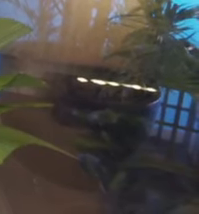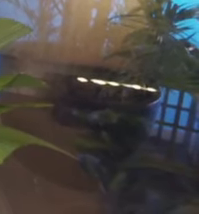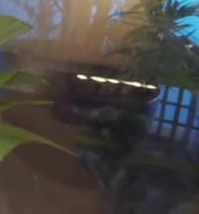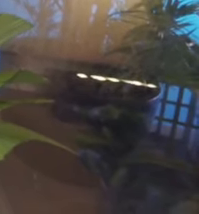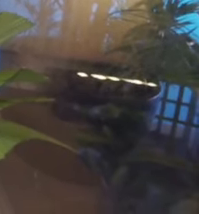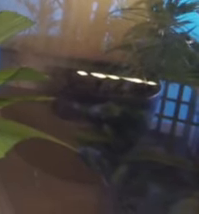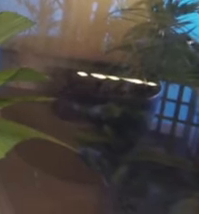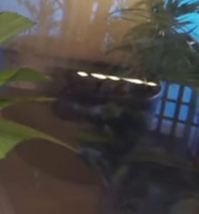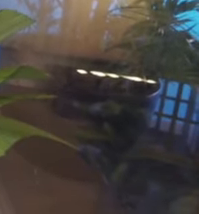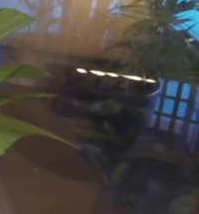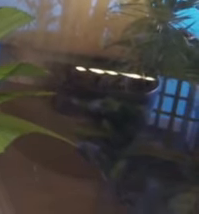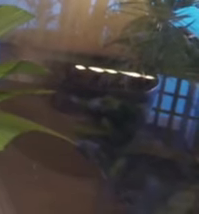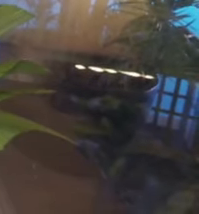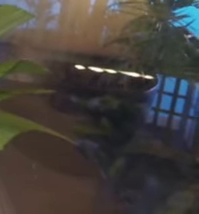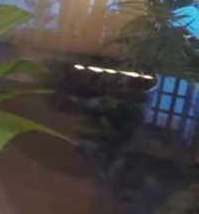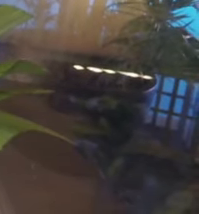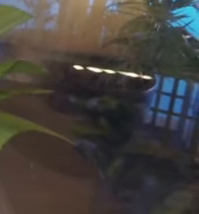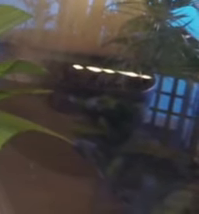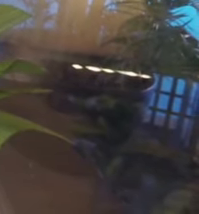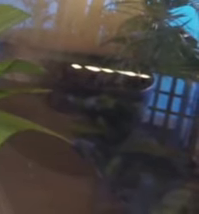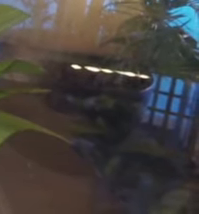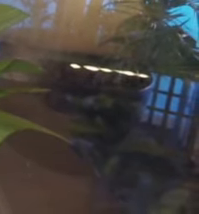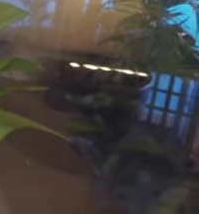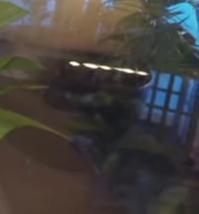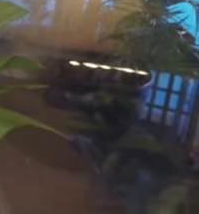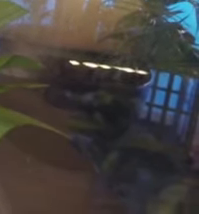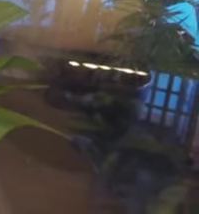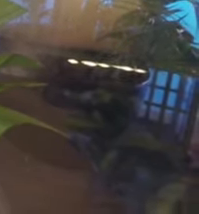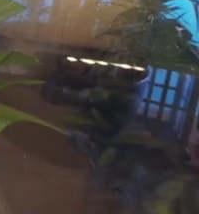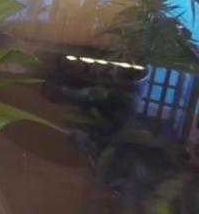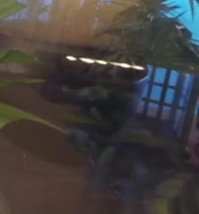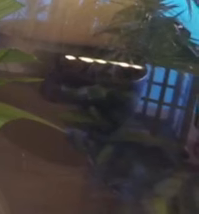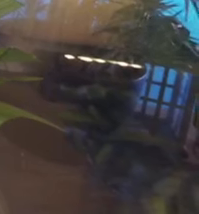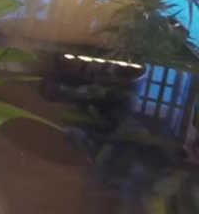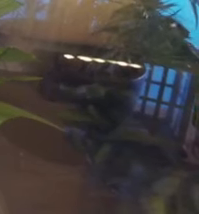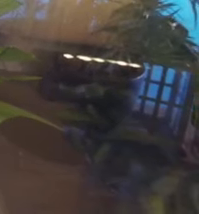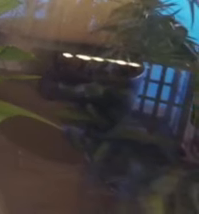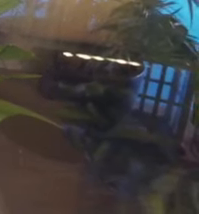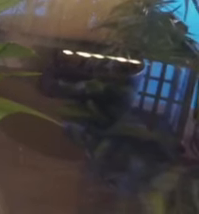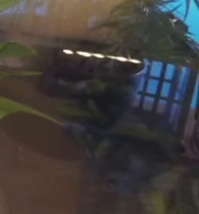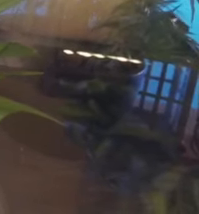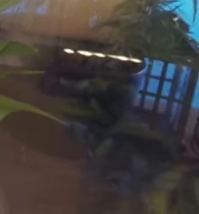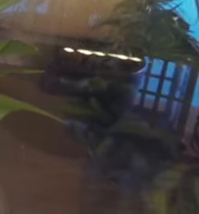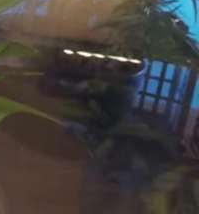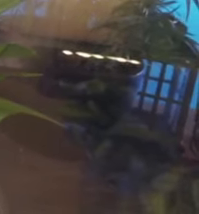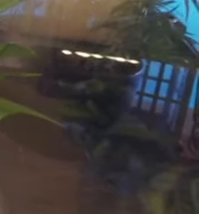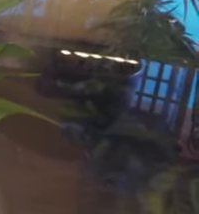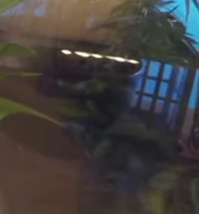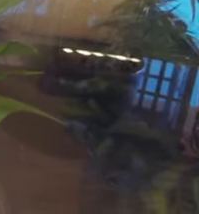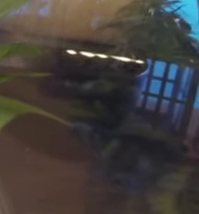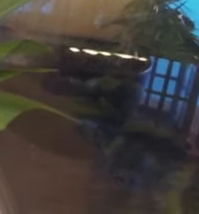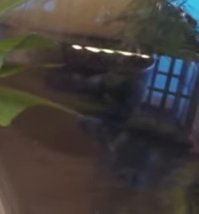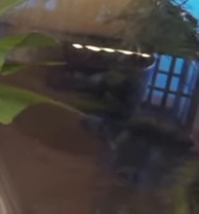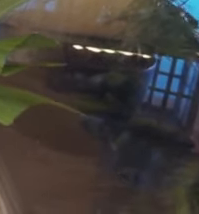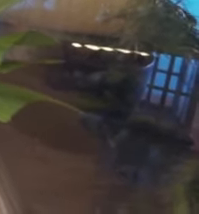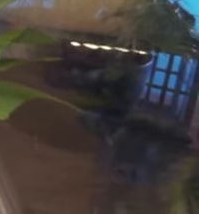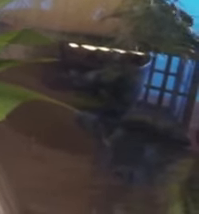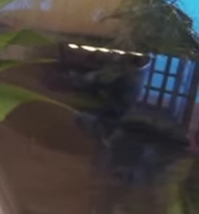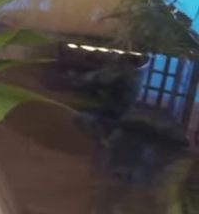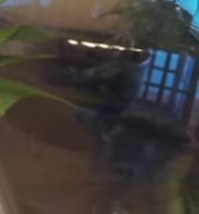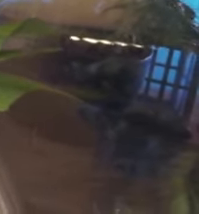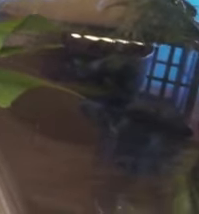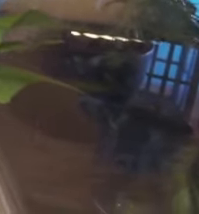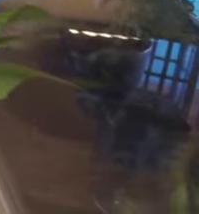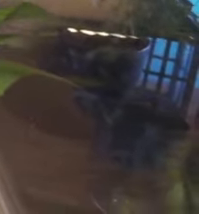música repaginada, né, mano? Na forma acústica, que a gente achou bem interessante, né? A forma que ela ficou. A gente até fez